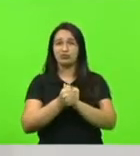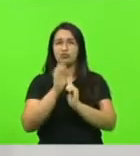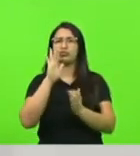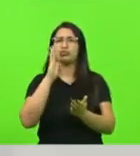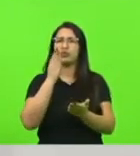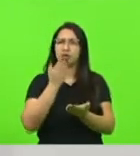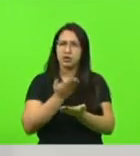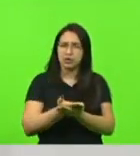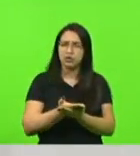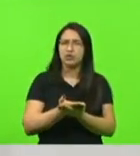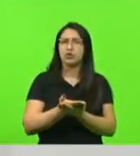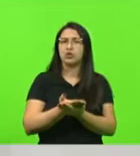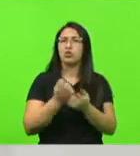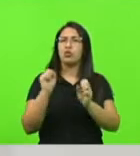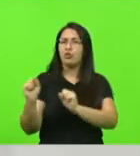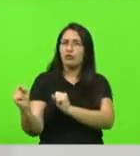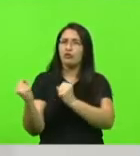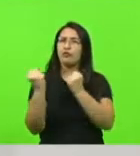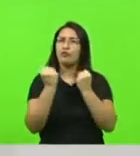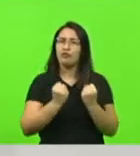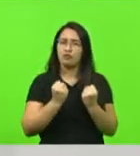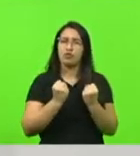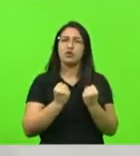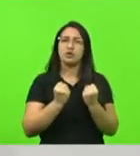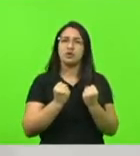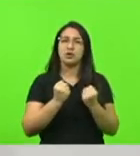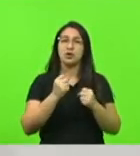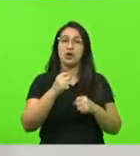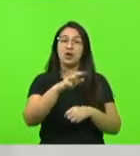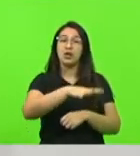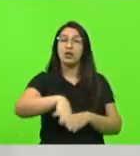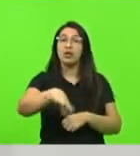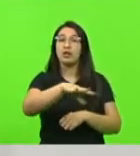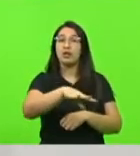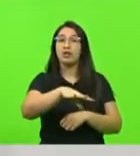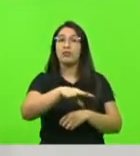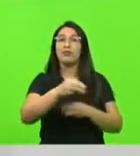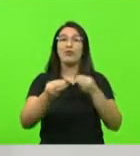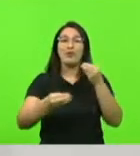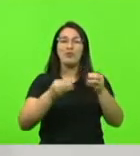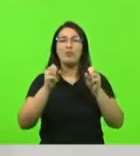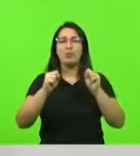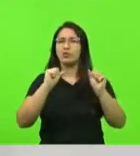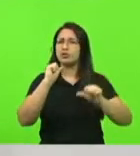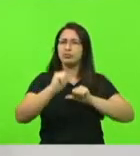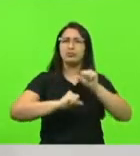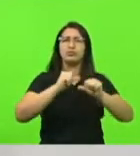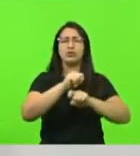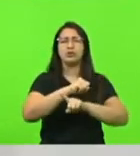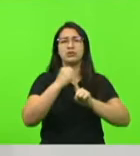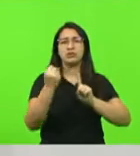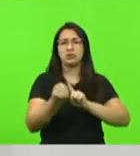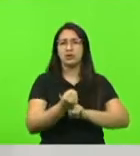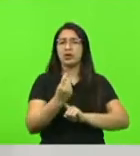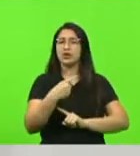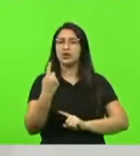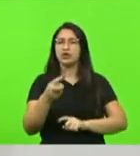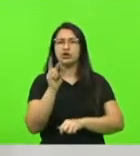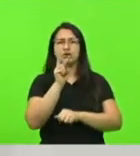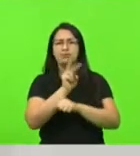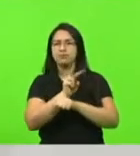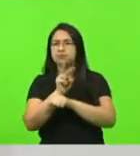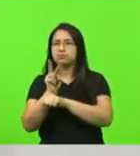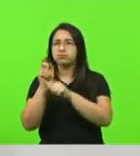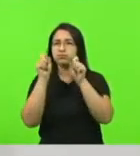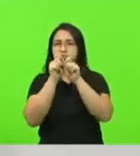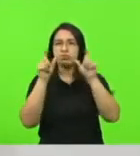força e a organização do povo transformam a sociedade. Mantenhamos-nos organizados e vigilantes, respondendo ao